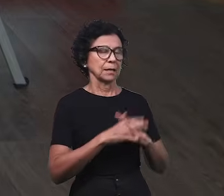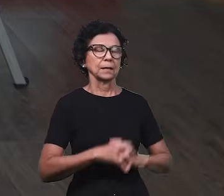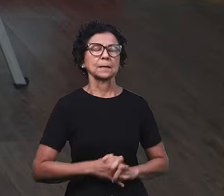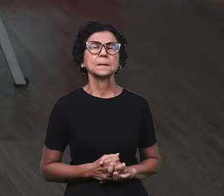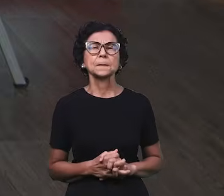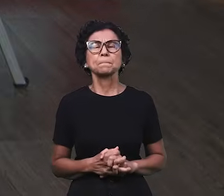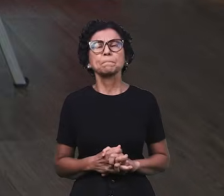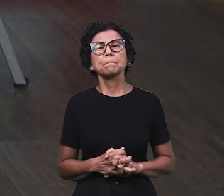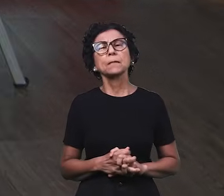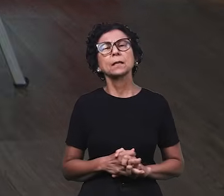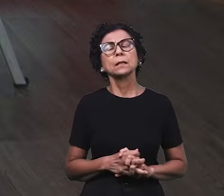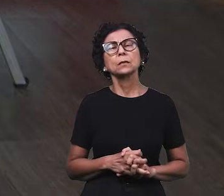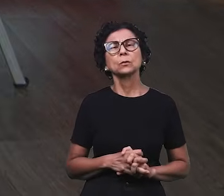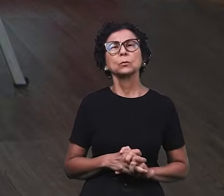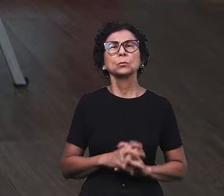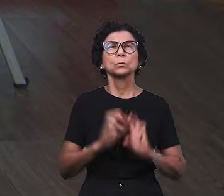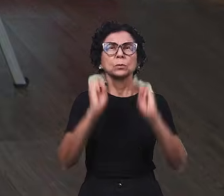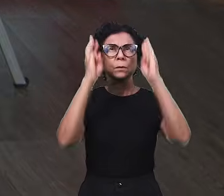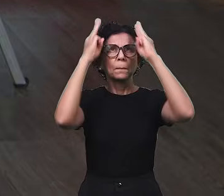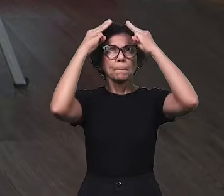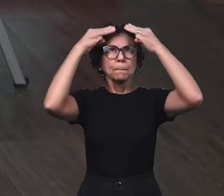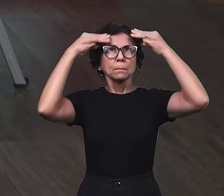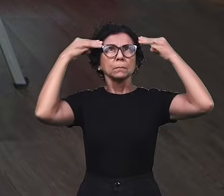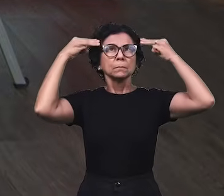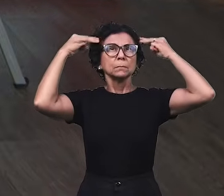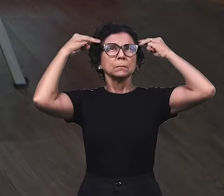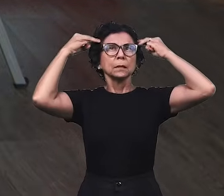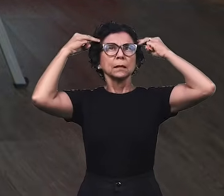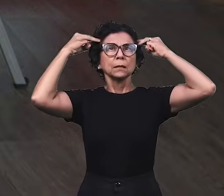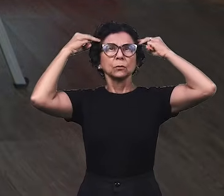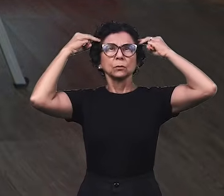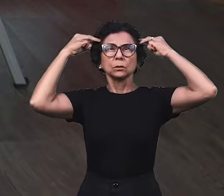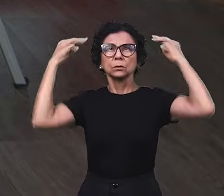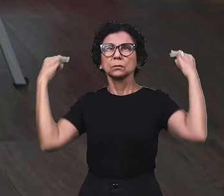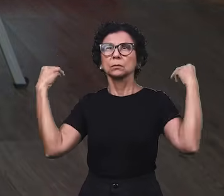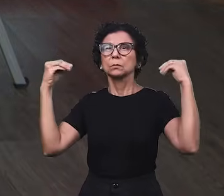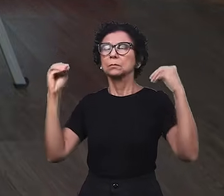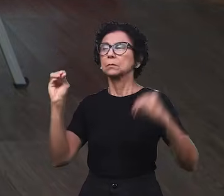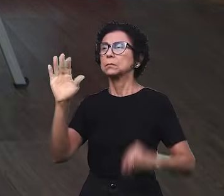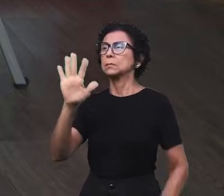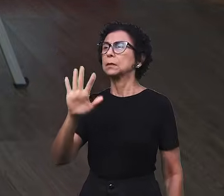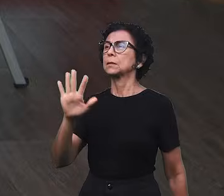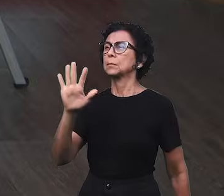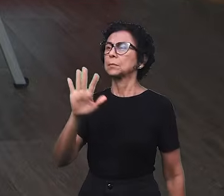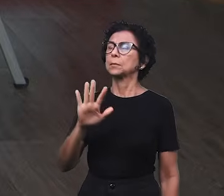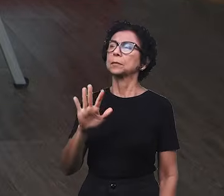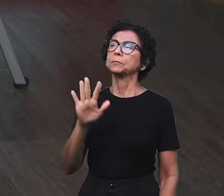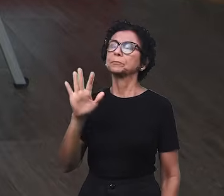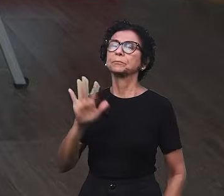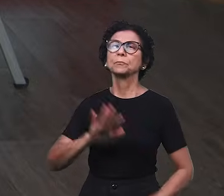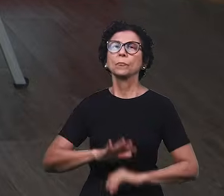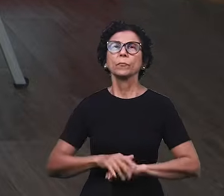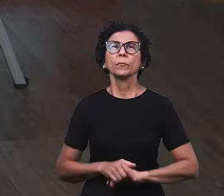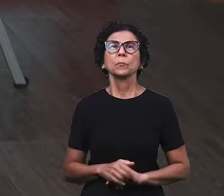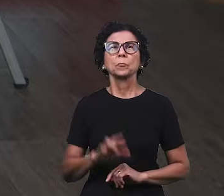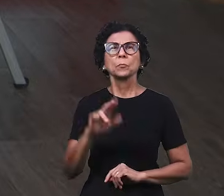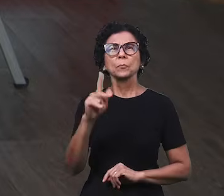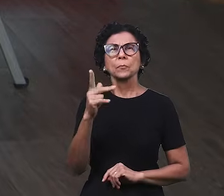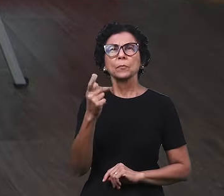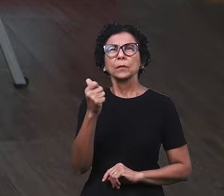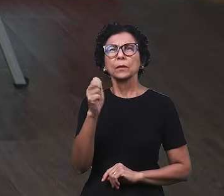dos magos. Eu queria que colocasse aquele mapa que envolve toda a região ali. Nós vemos ali